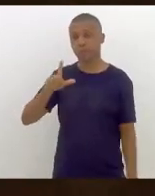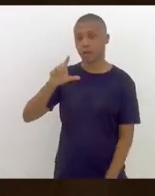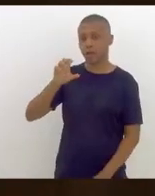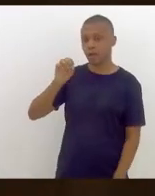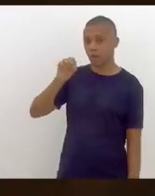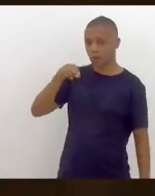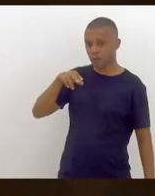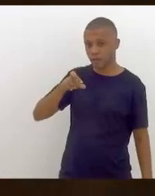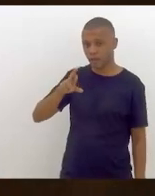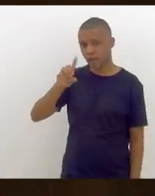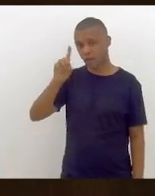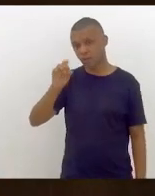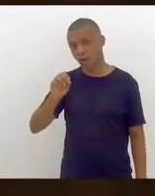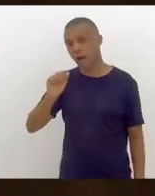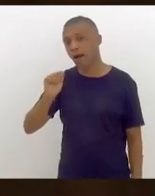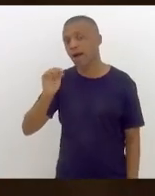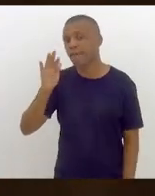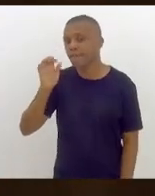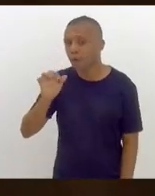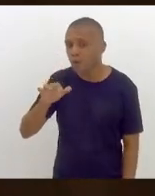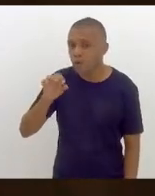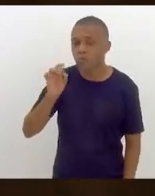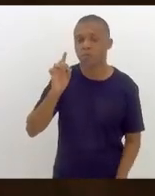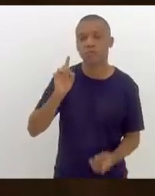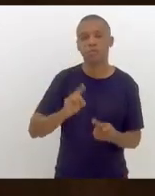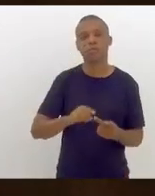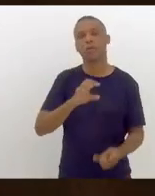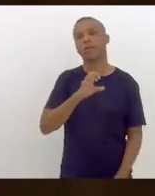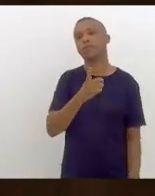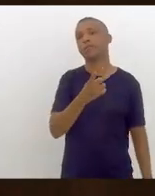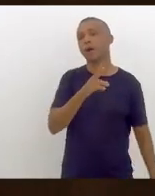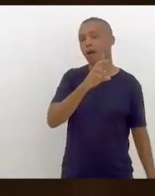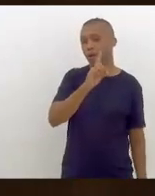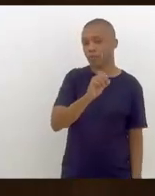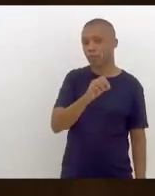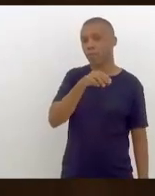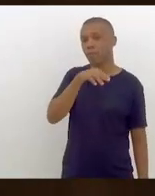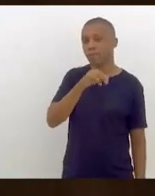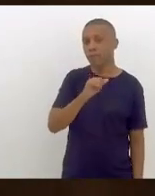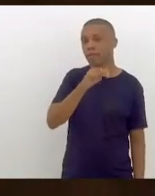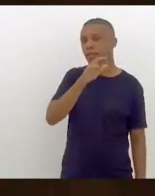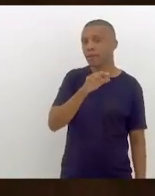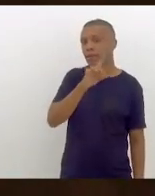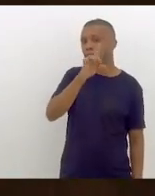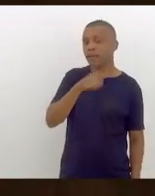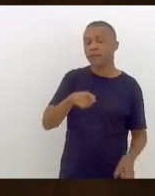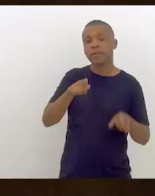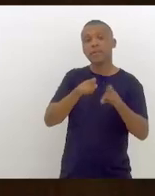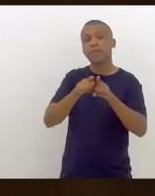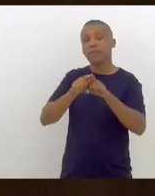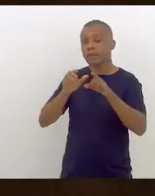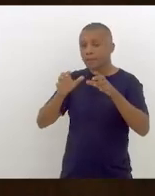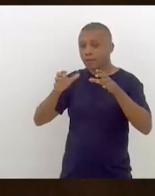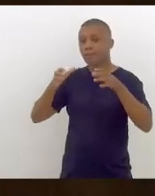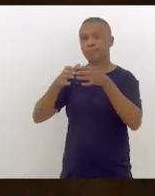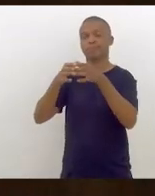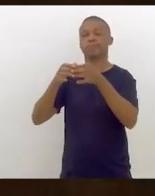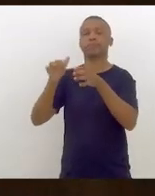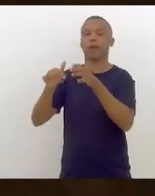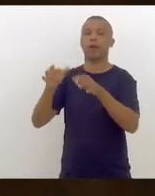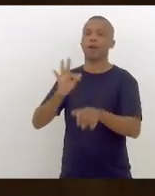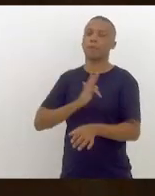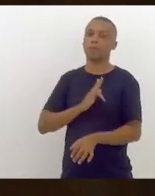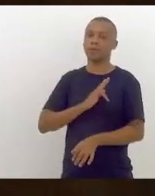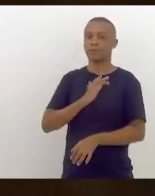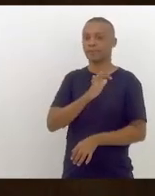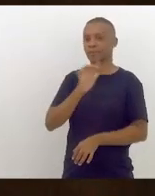e do Vice Eduardo Miranda e também na figura da Coligação dos policiais civis nas minhas queridas